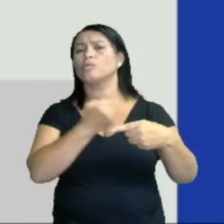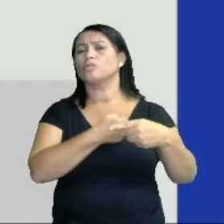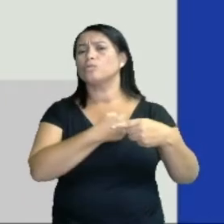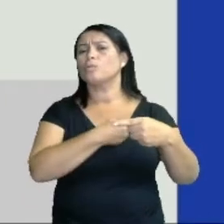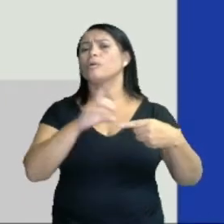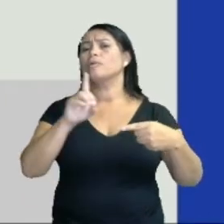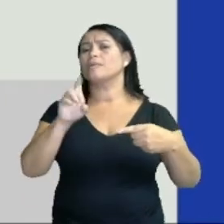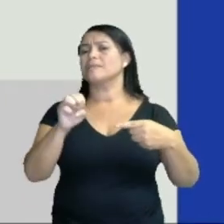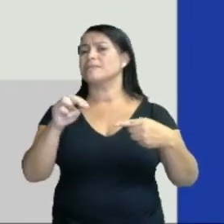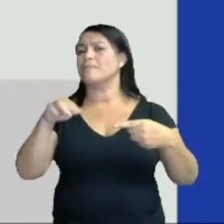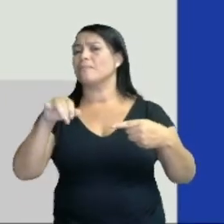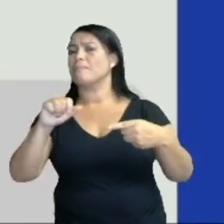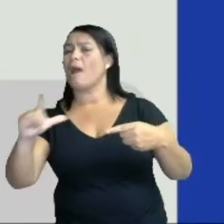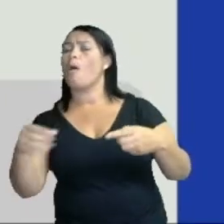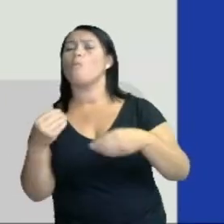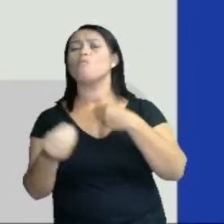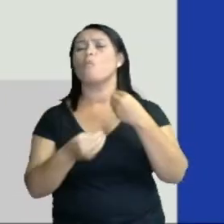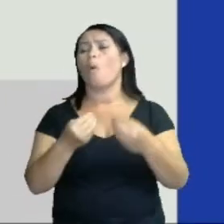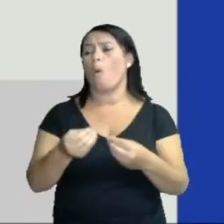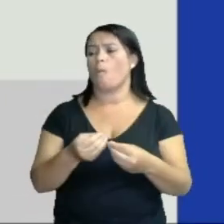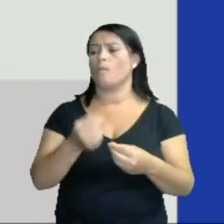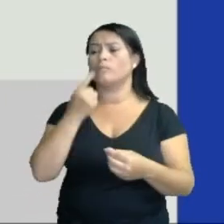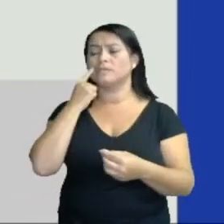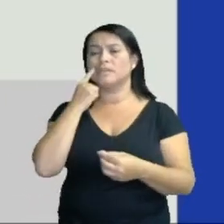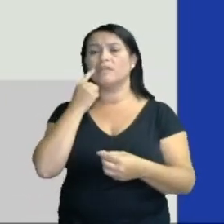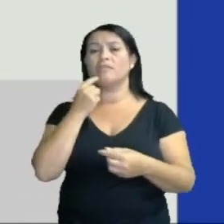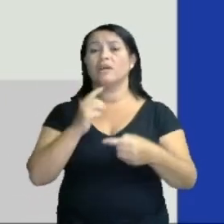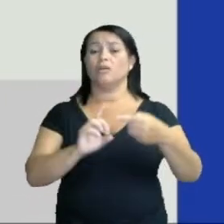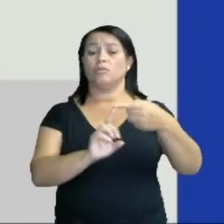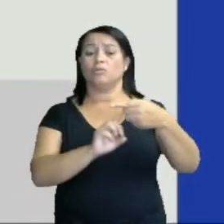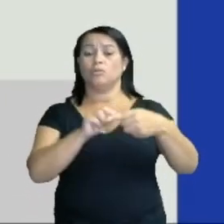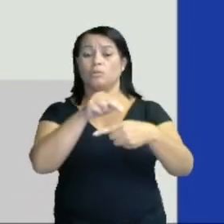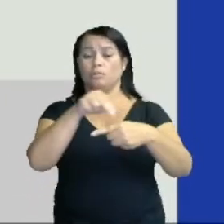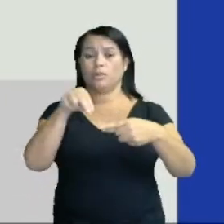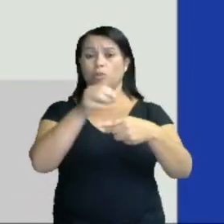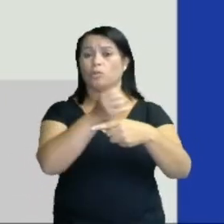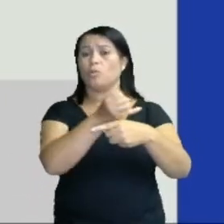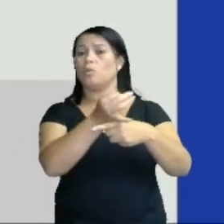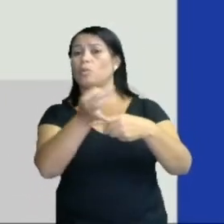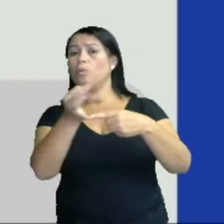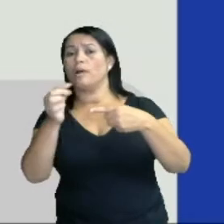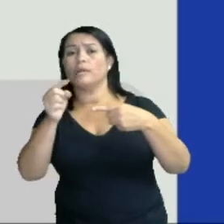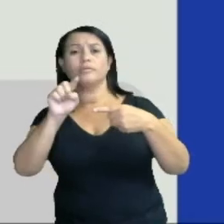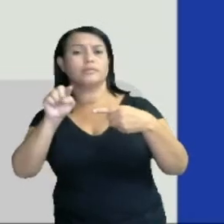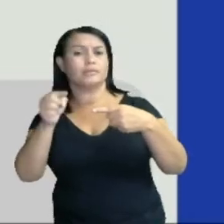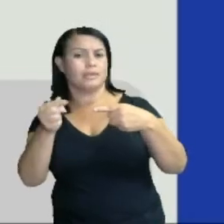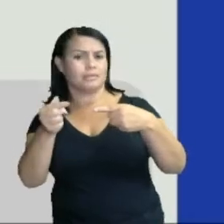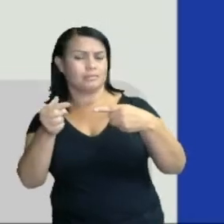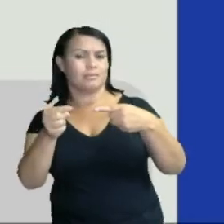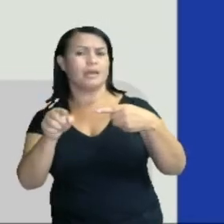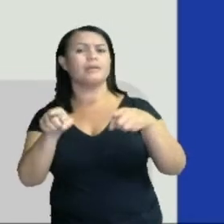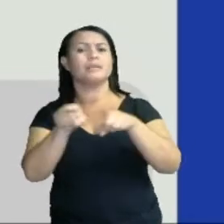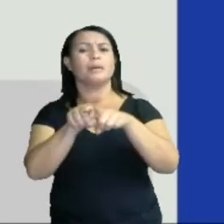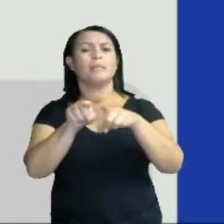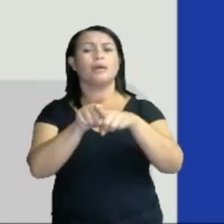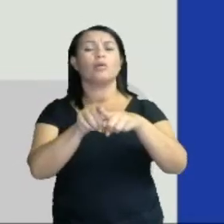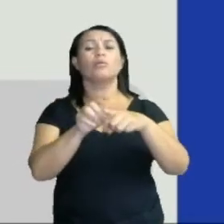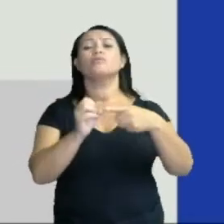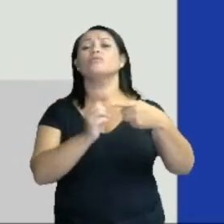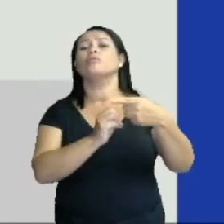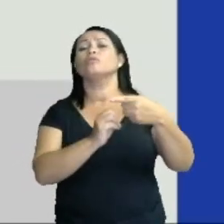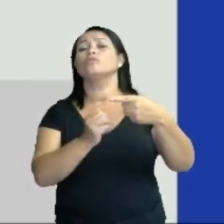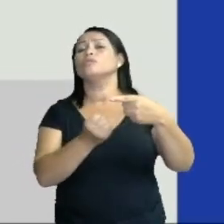fração decimal em um número decimal, escreve-se numerador da fração com tantas casas decimais quantos forem os zeros